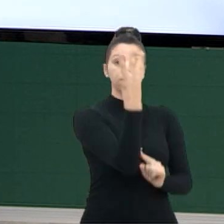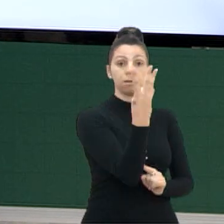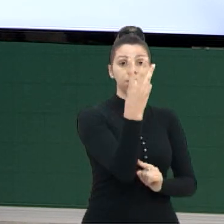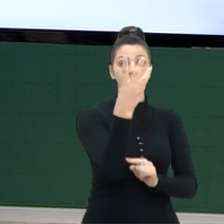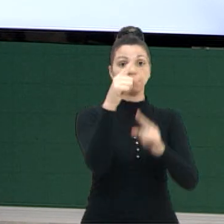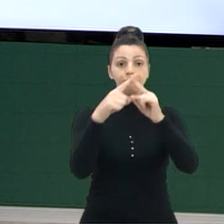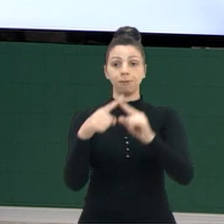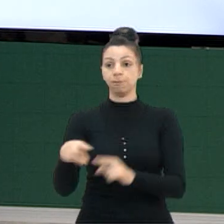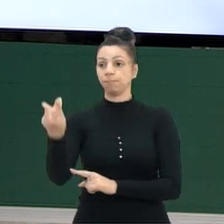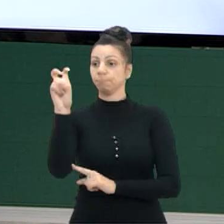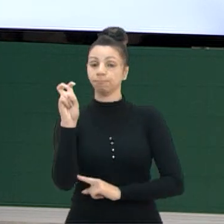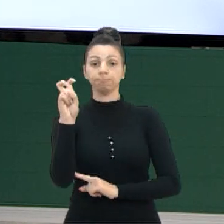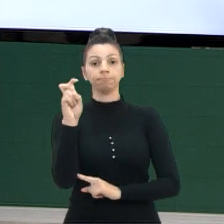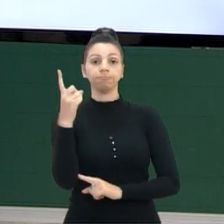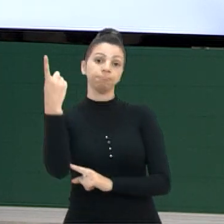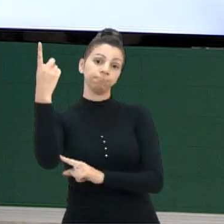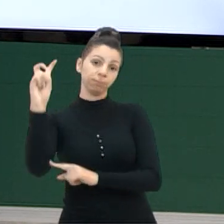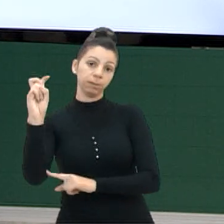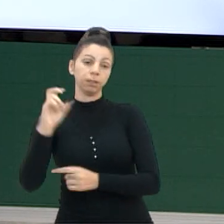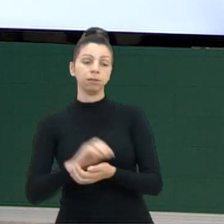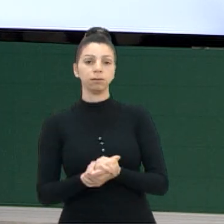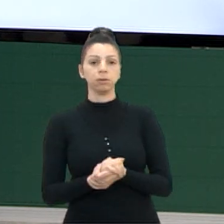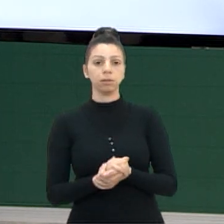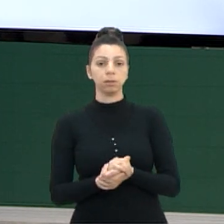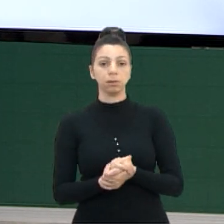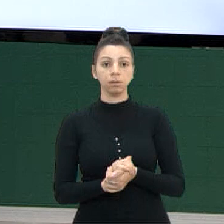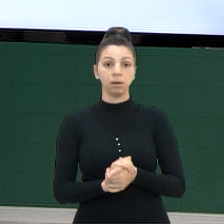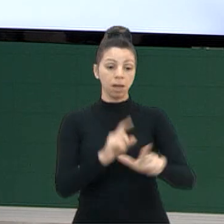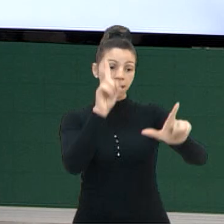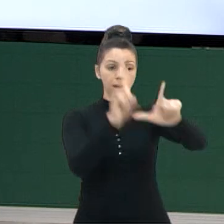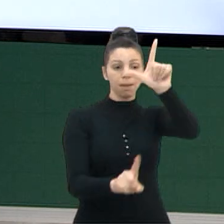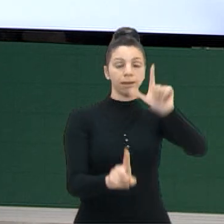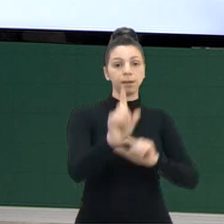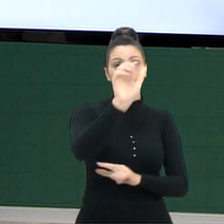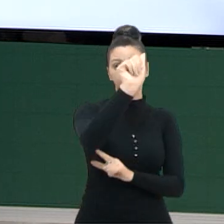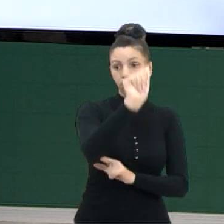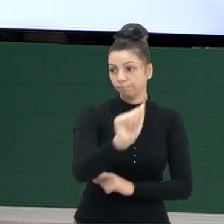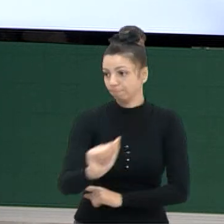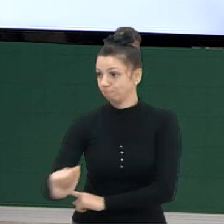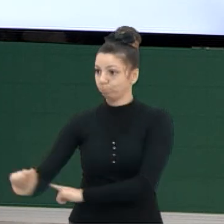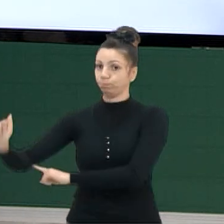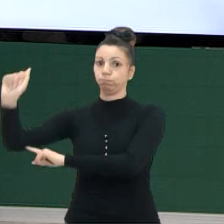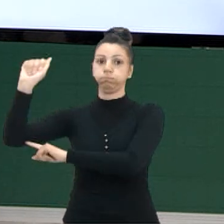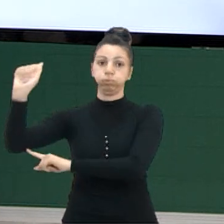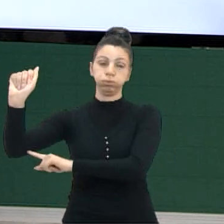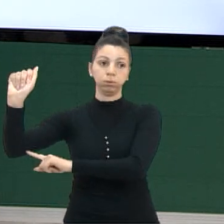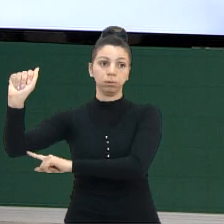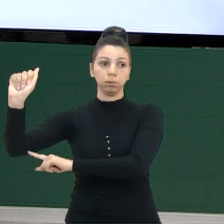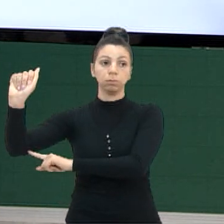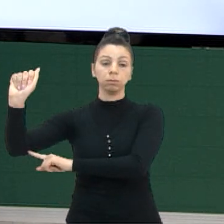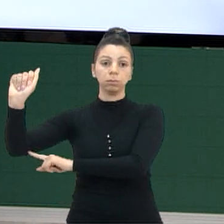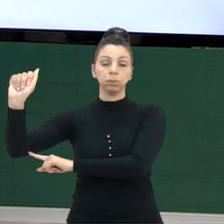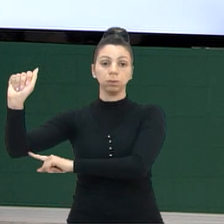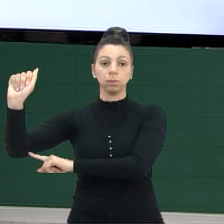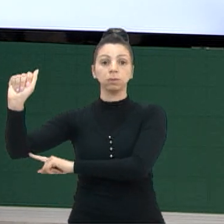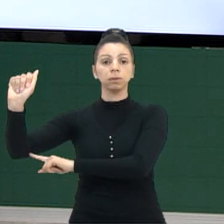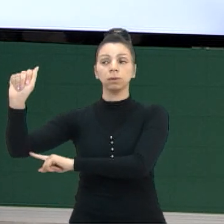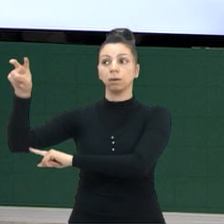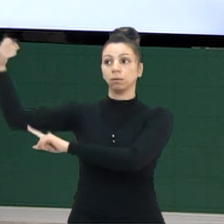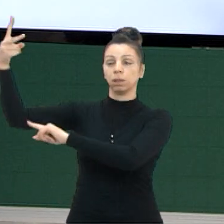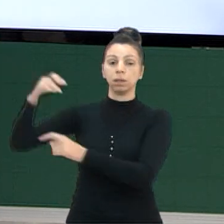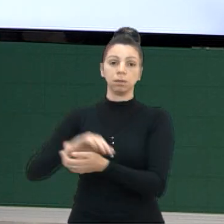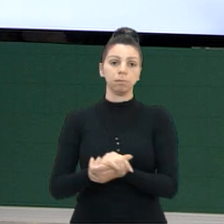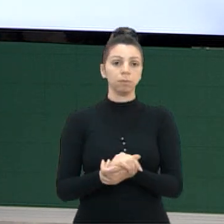15. Repete a letra. Tem outro A? Não. Então, vai repetir A ao quadrado. X, tem outro X? Tem. Então,